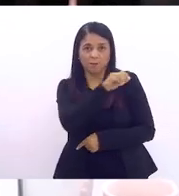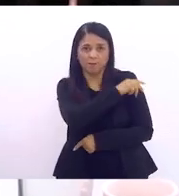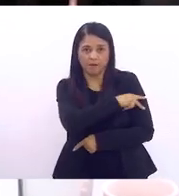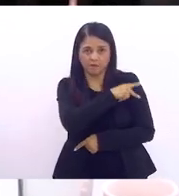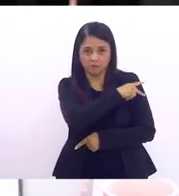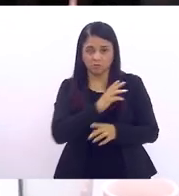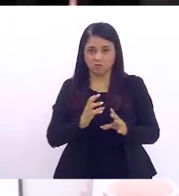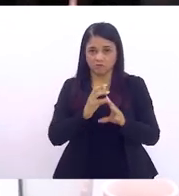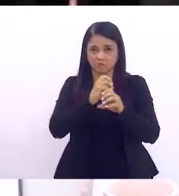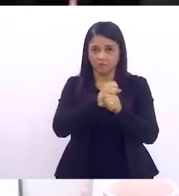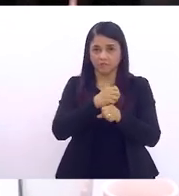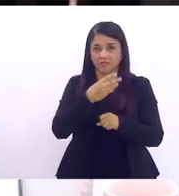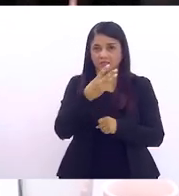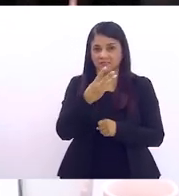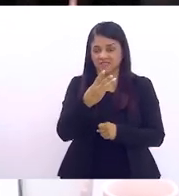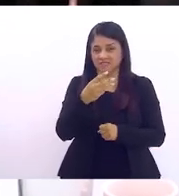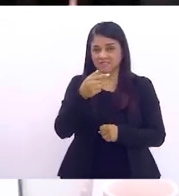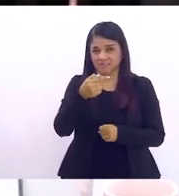totalizando